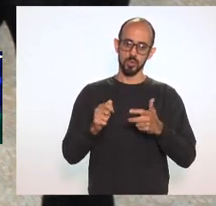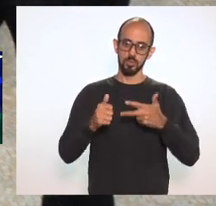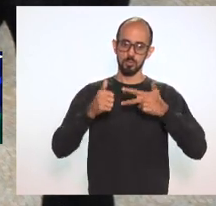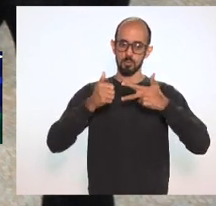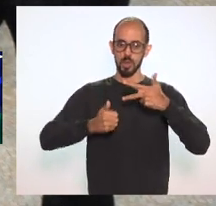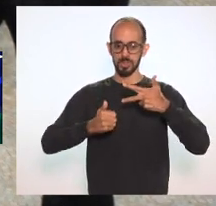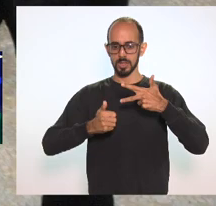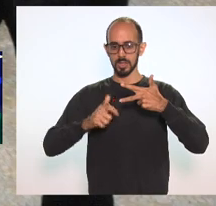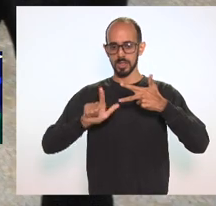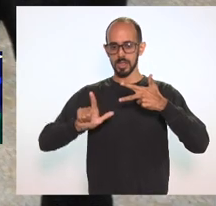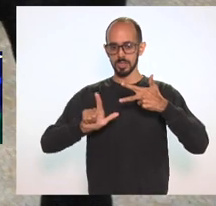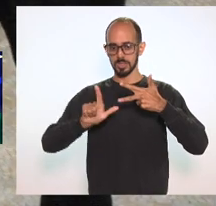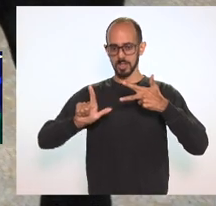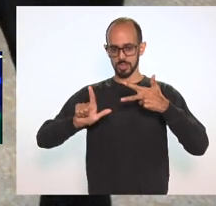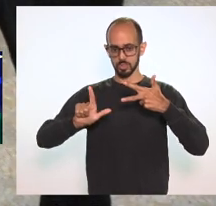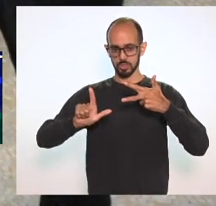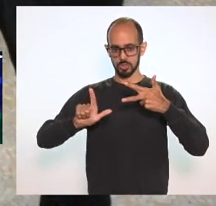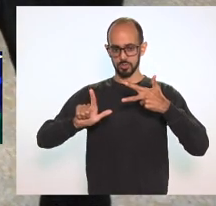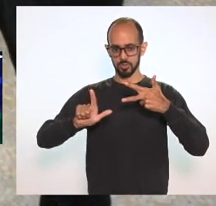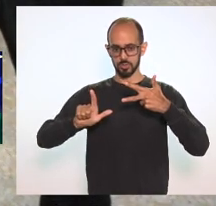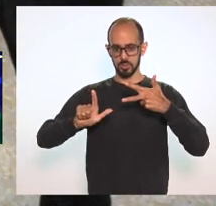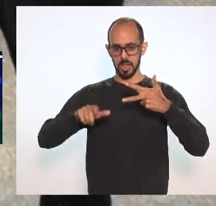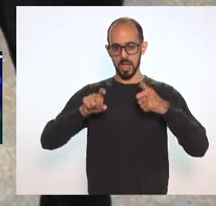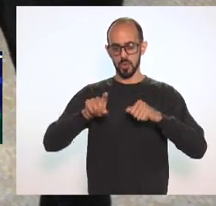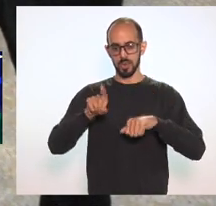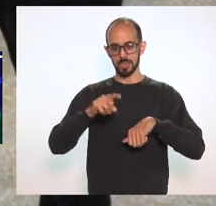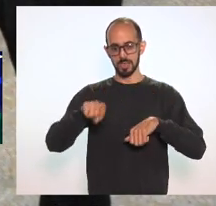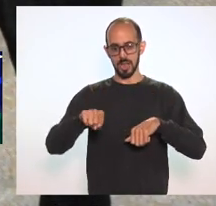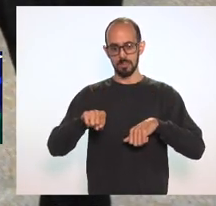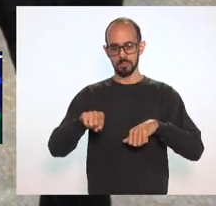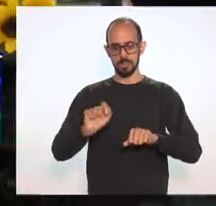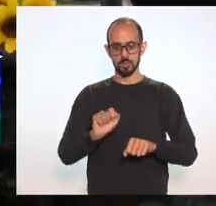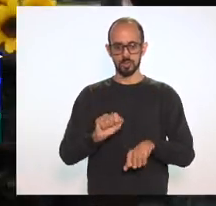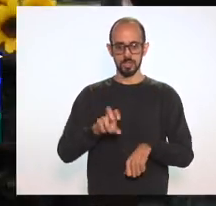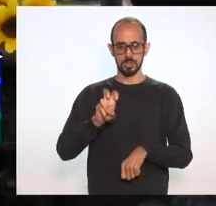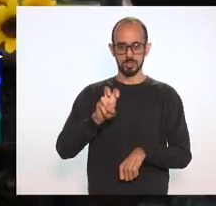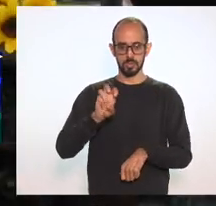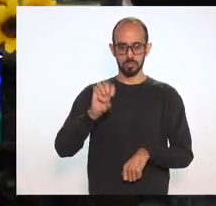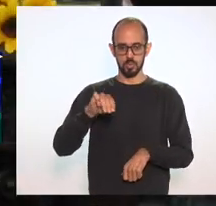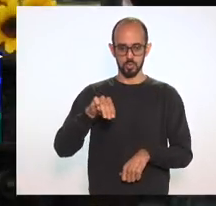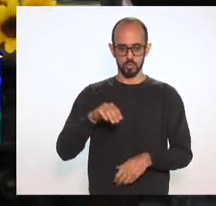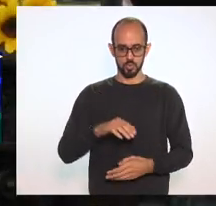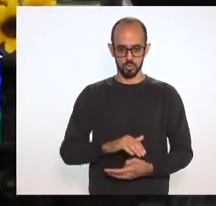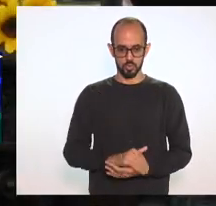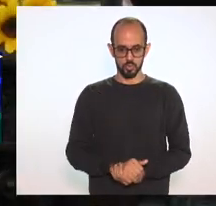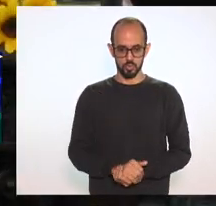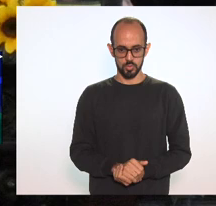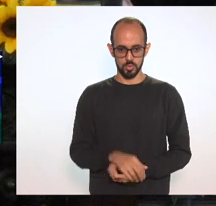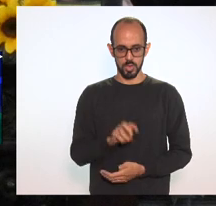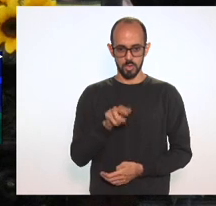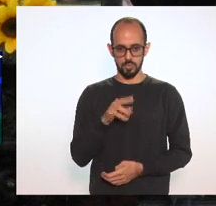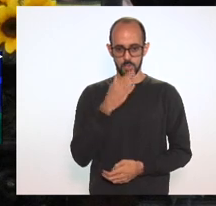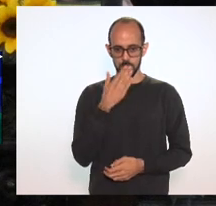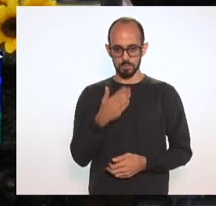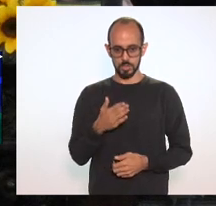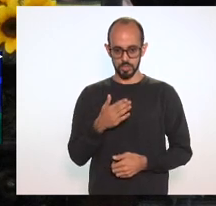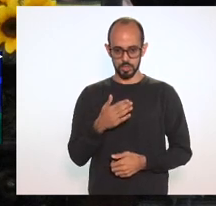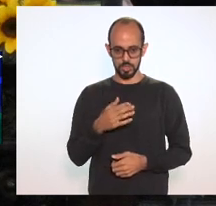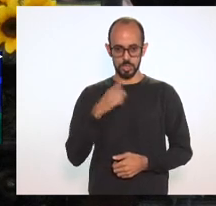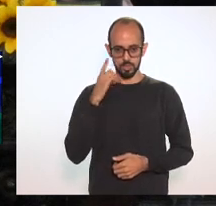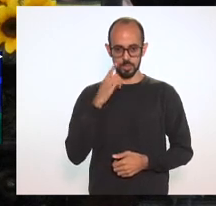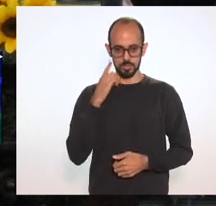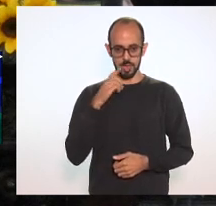Executivo a suspensão da sessão seria cinco minutos eu vou então pedir ao Deputado Márcio